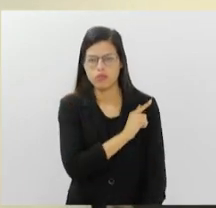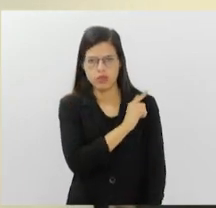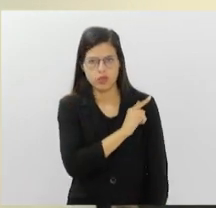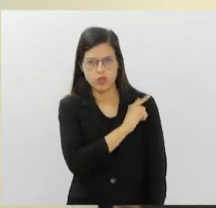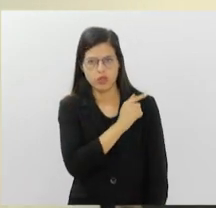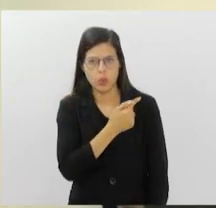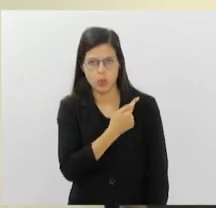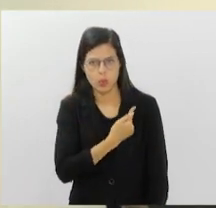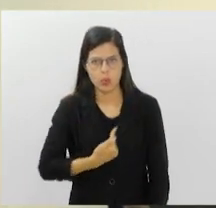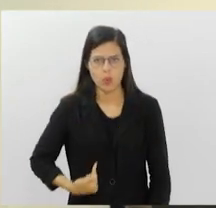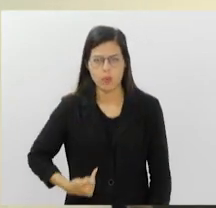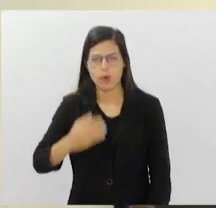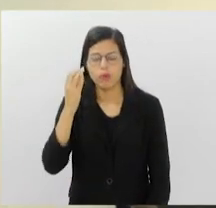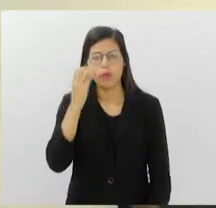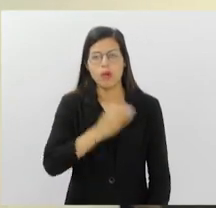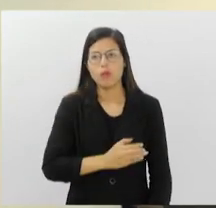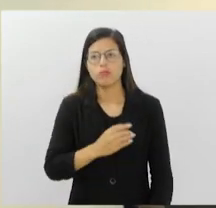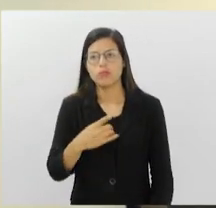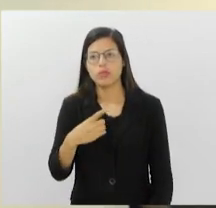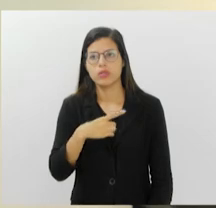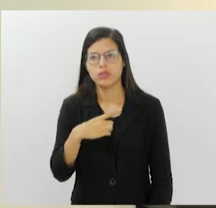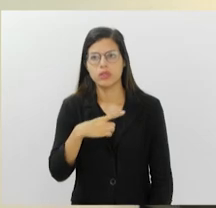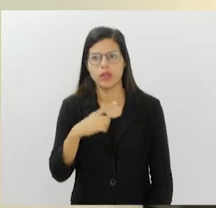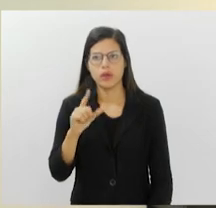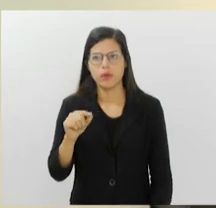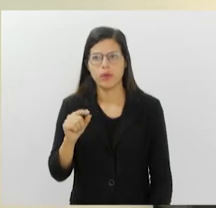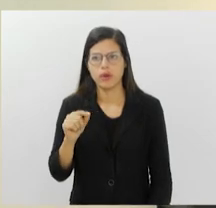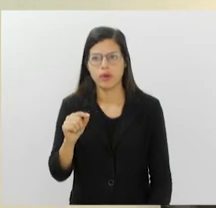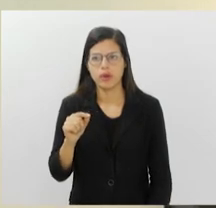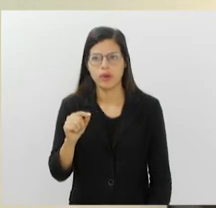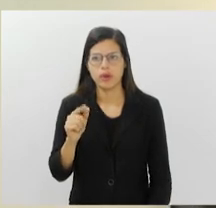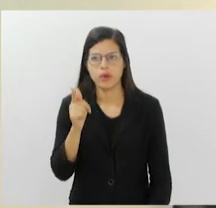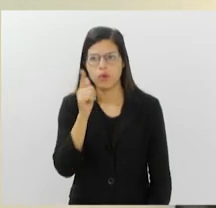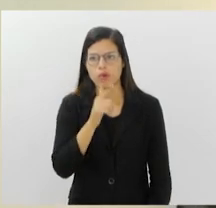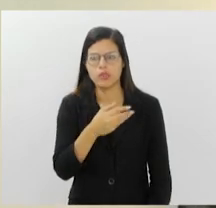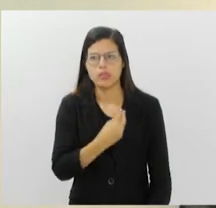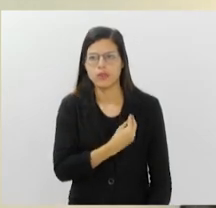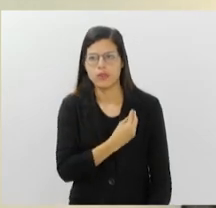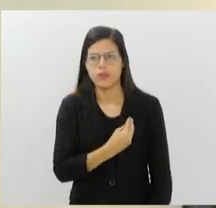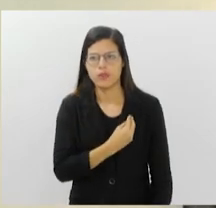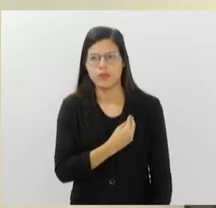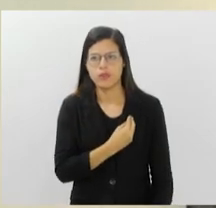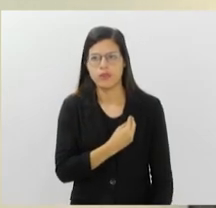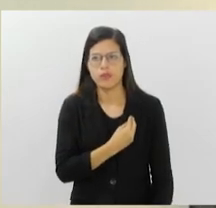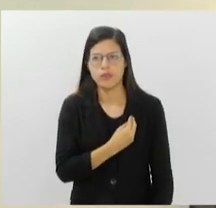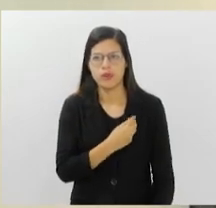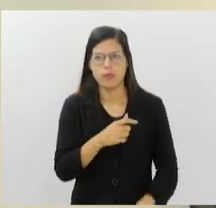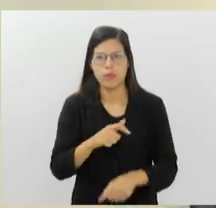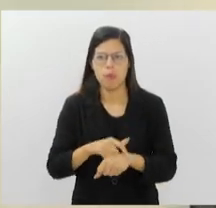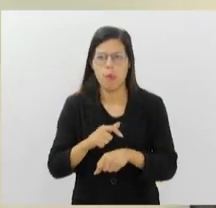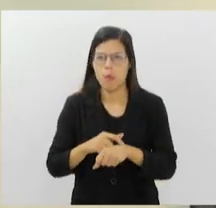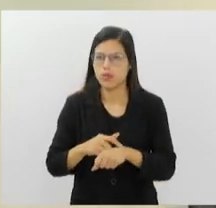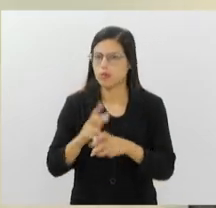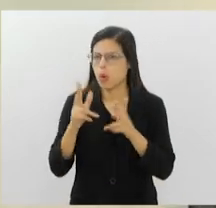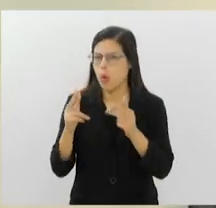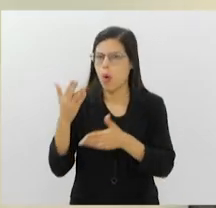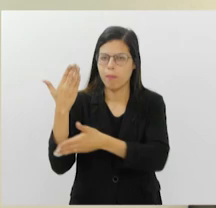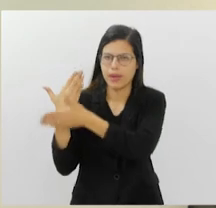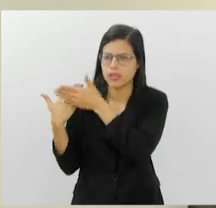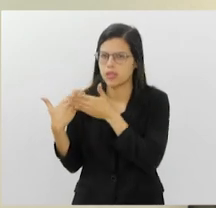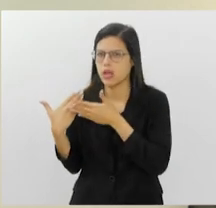que a gente tenha esse percalço de viver aqueles momentos que vivemos já há anos atrás. Então, acho que essa é a principal